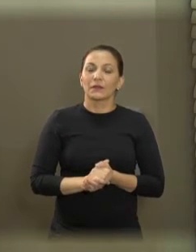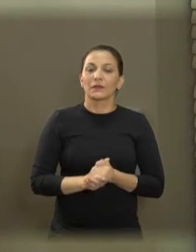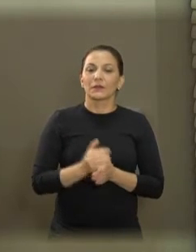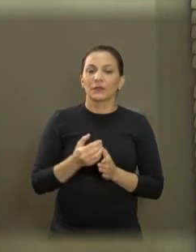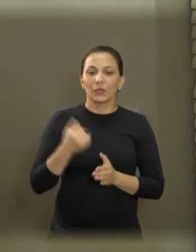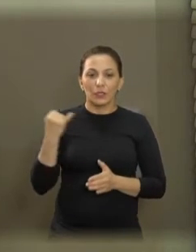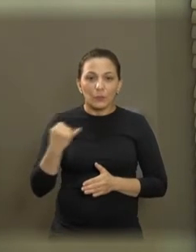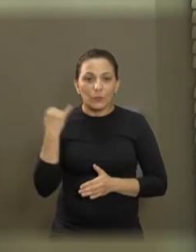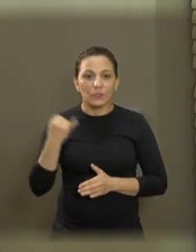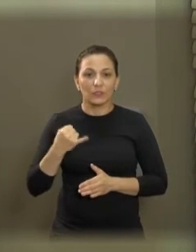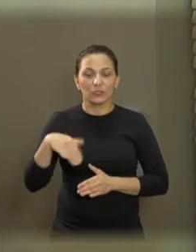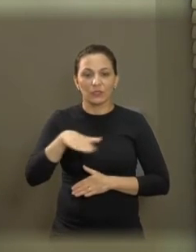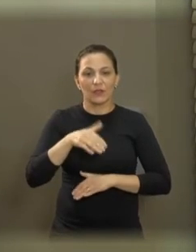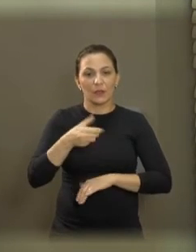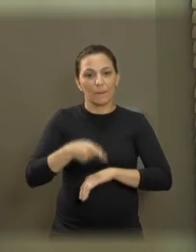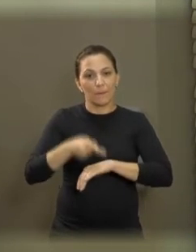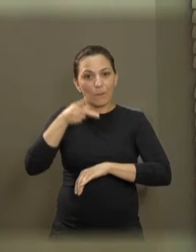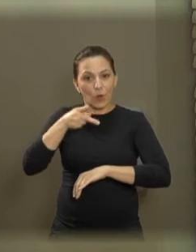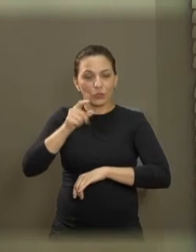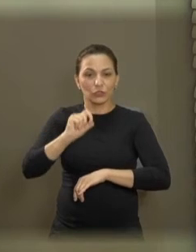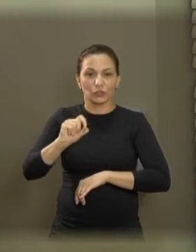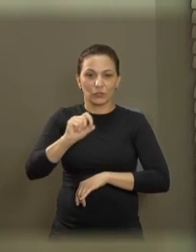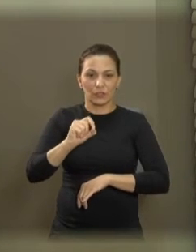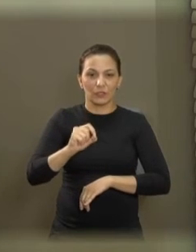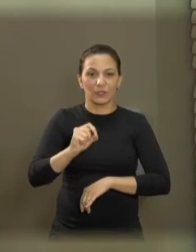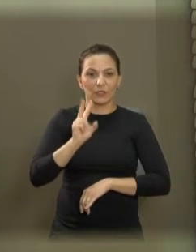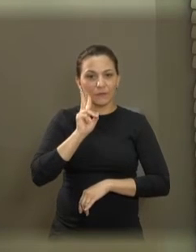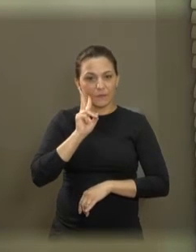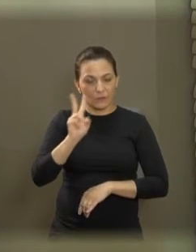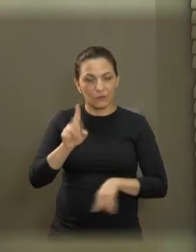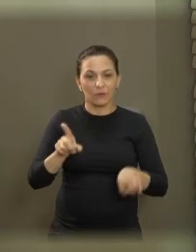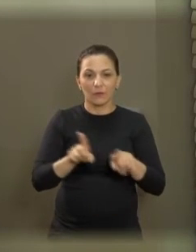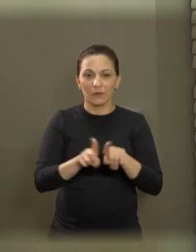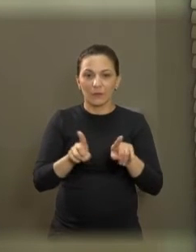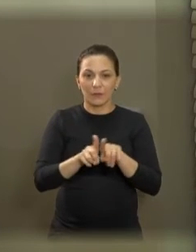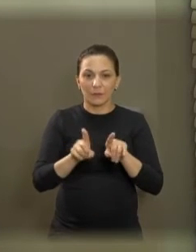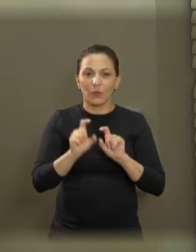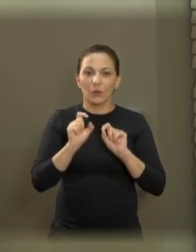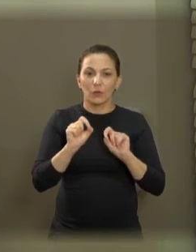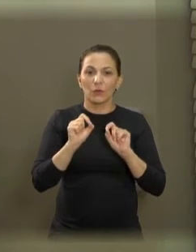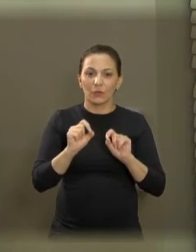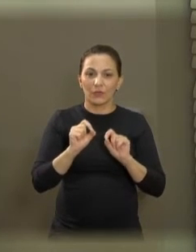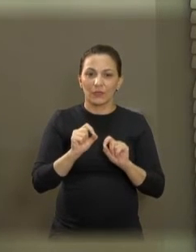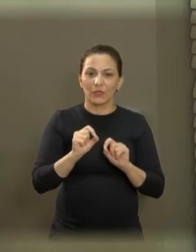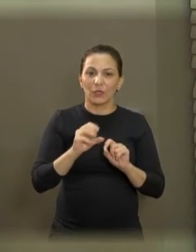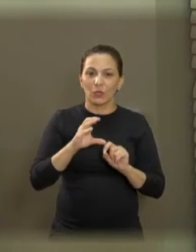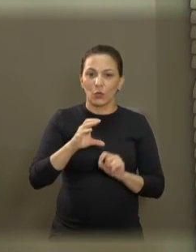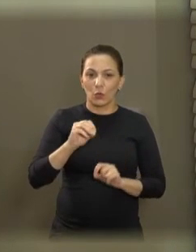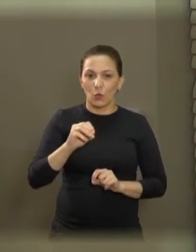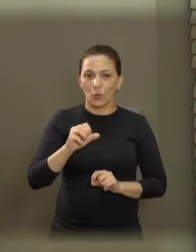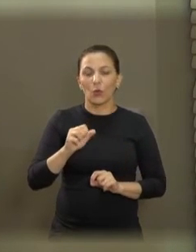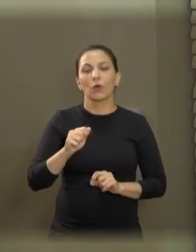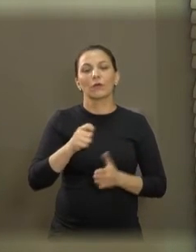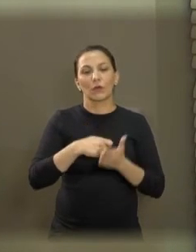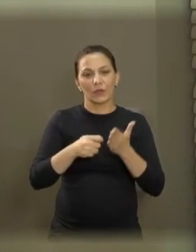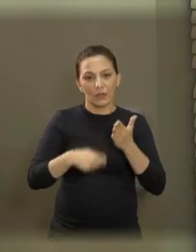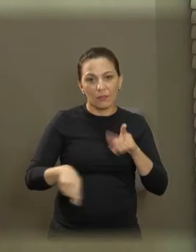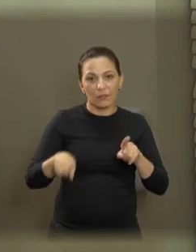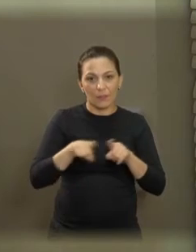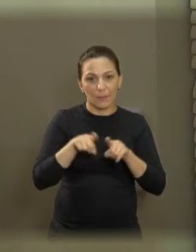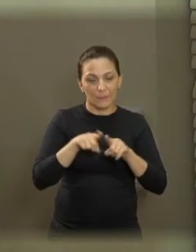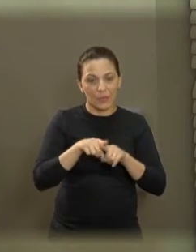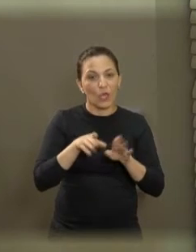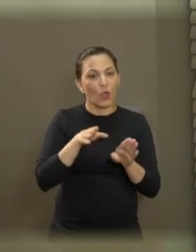pós-graduação. Então, nós acompanhamos também a questão da coautoria, da